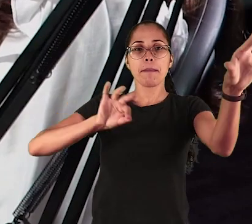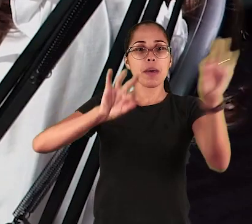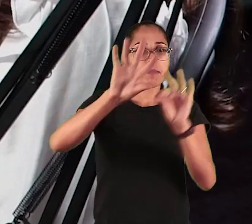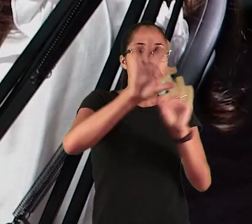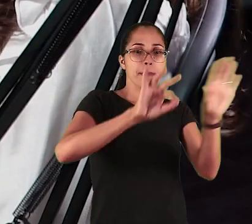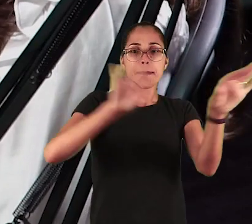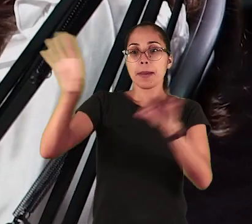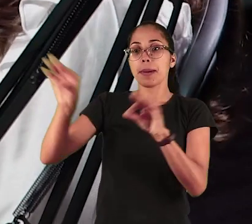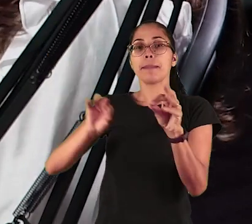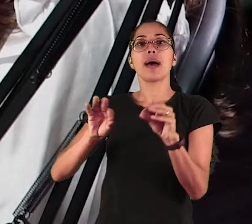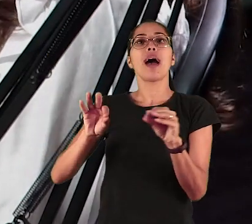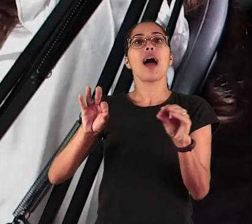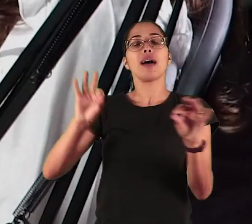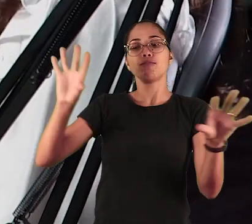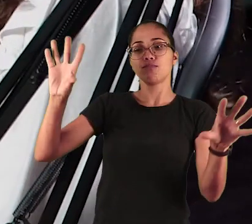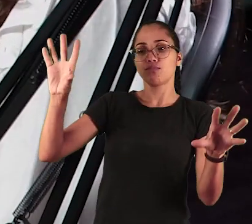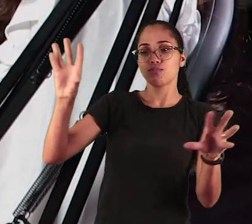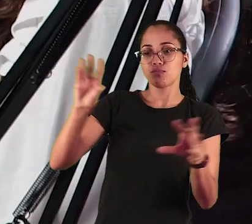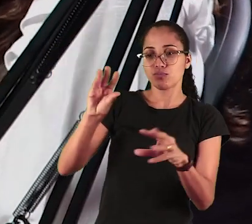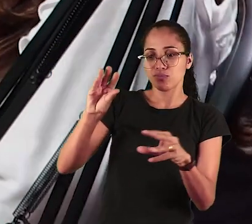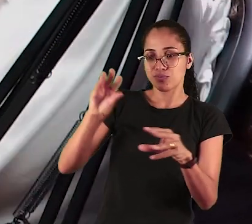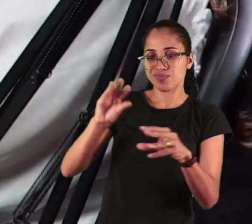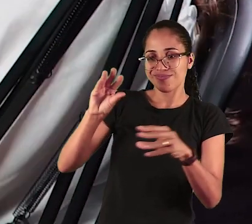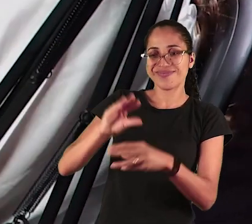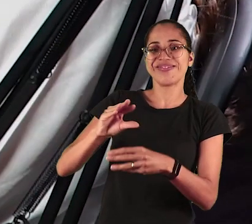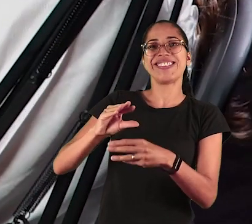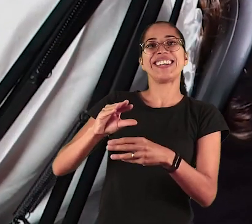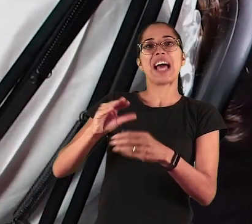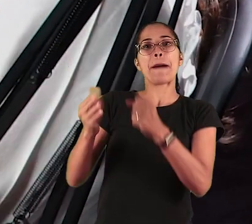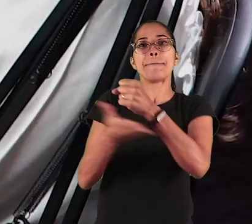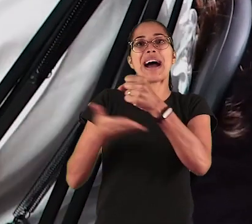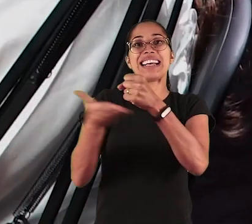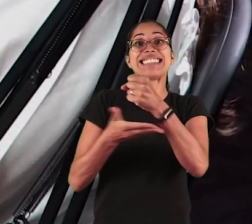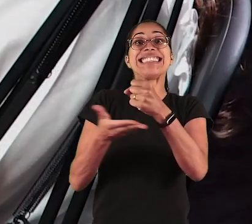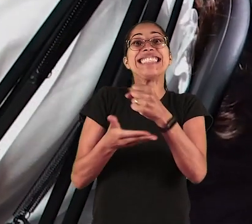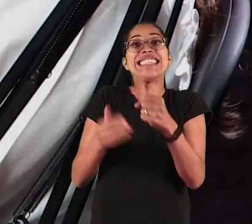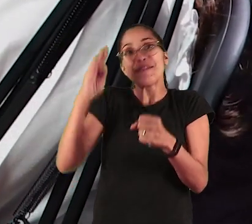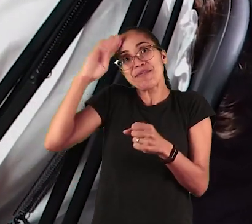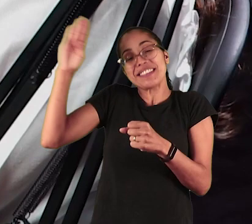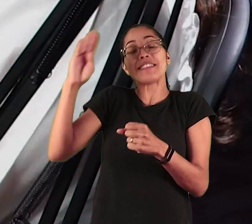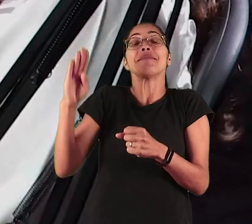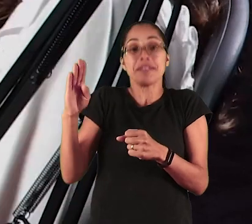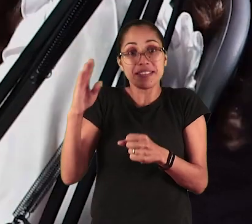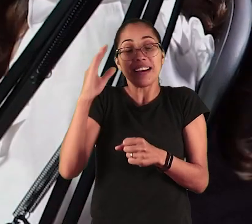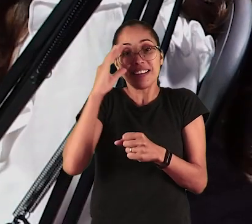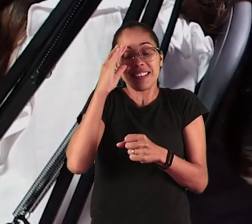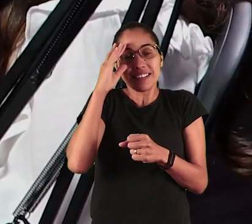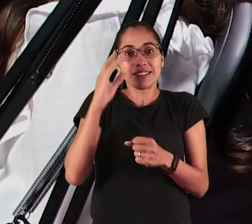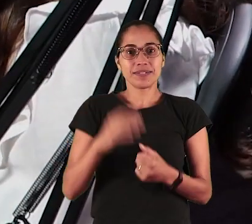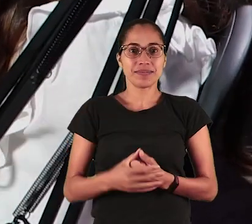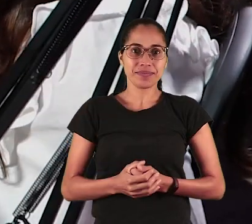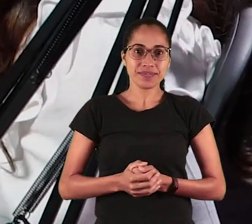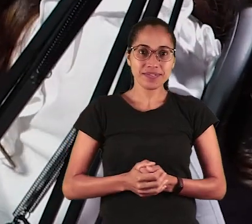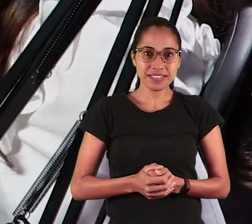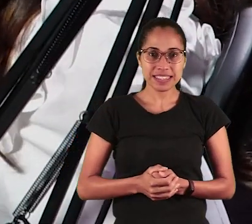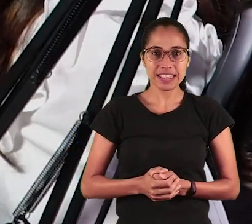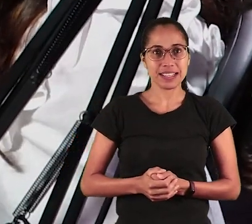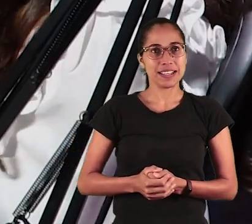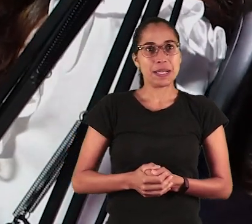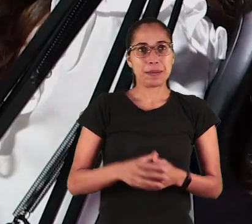fazer Fazenda fixa é exatamente isso que construiu a base para o que você vai antes né então assim quando você fala